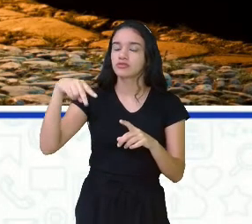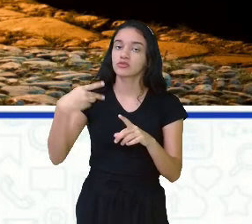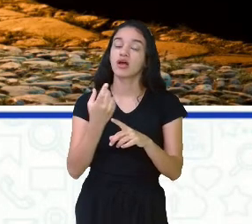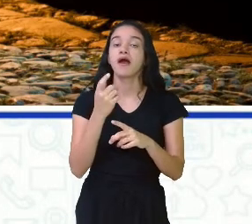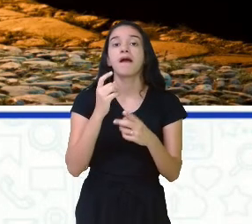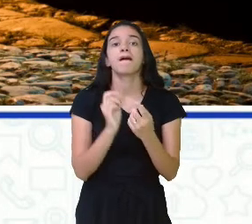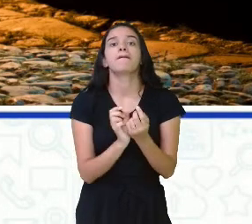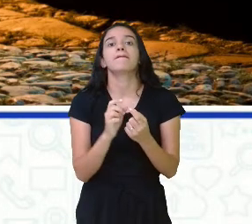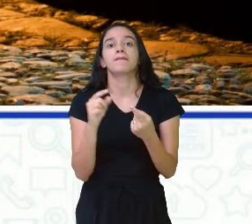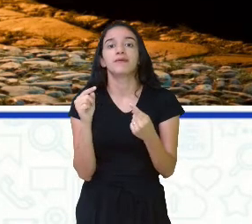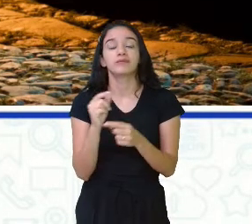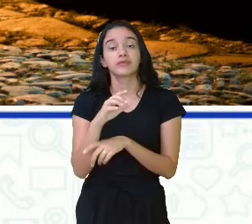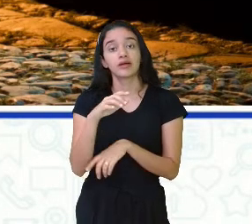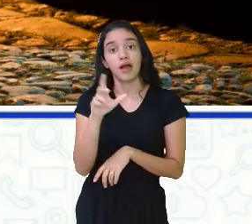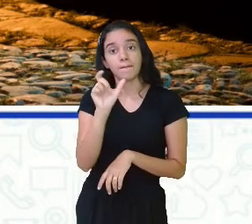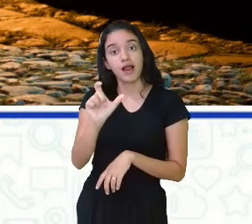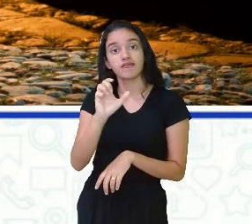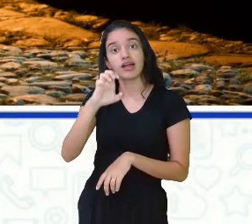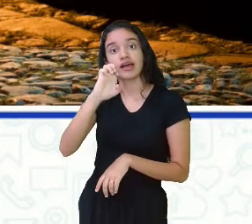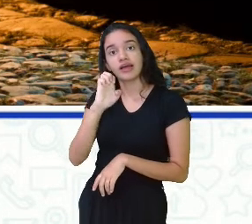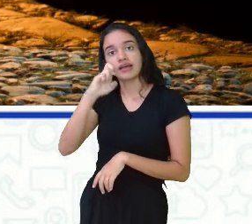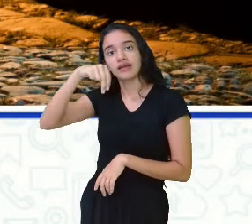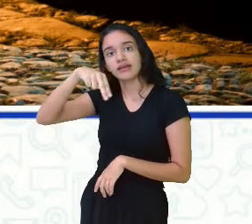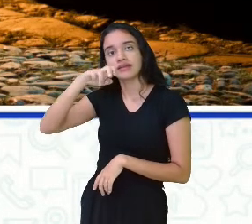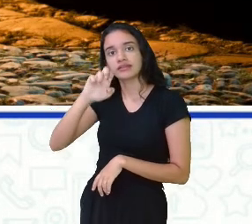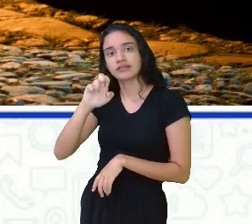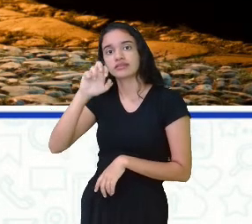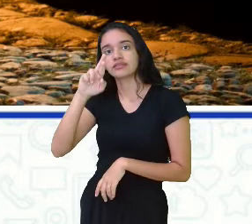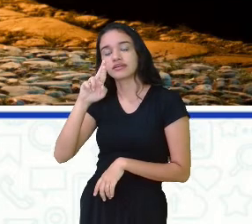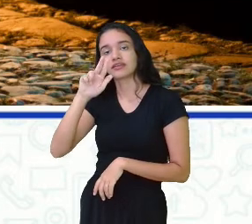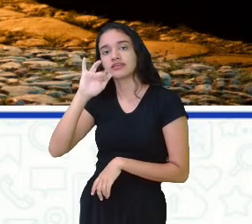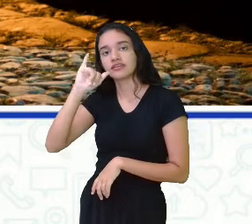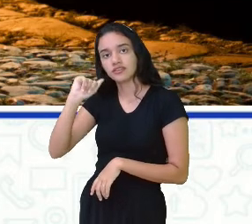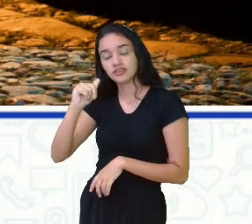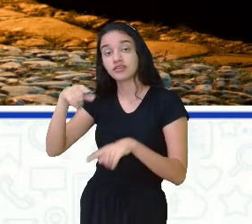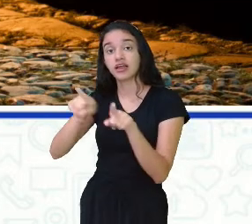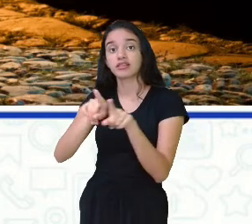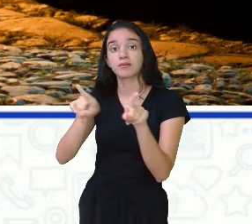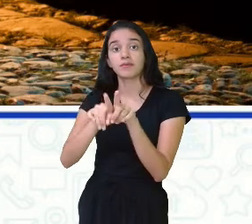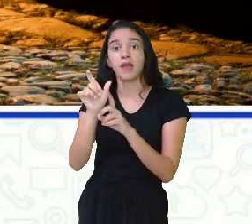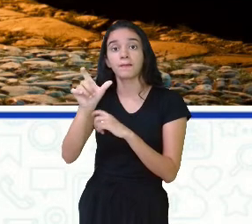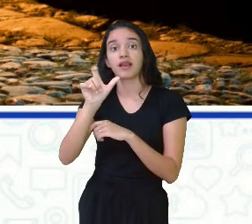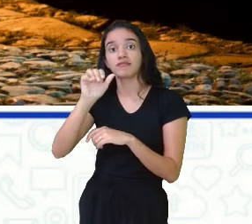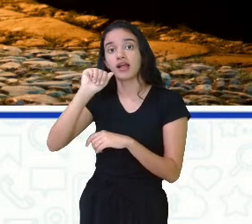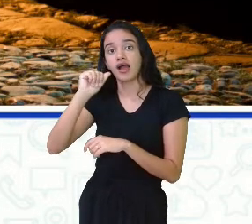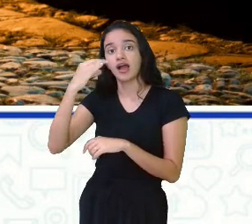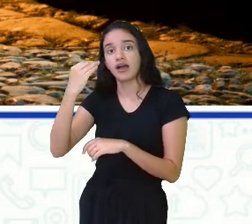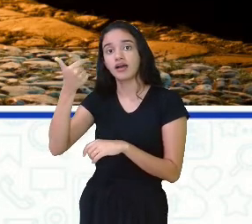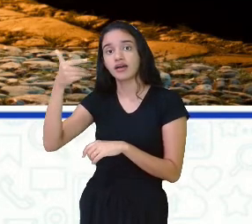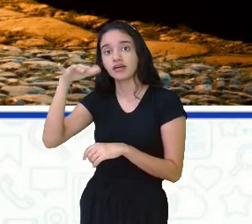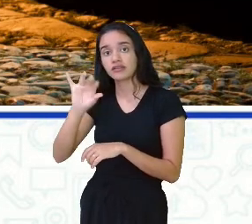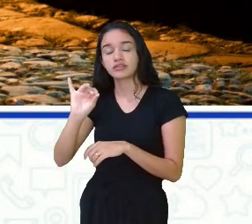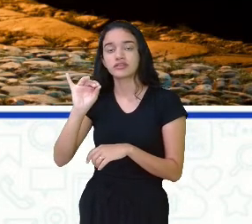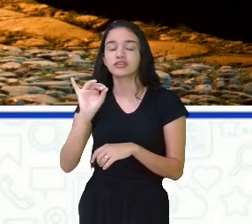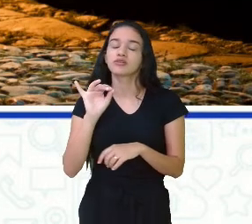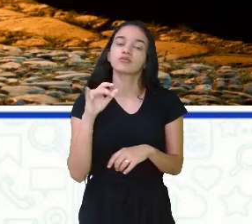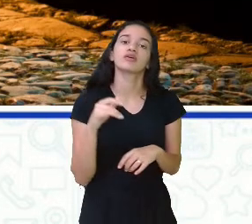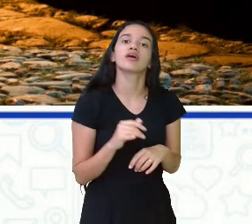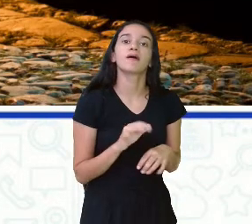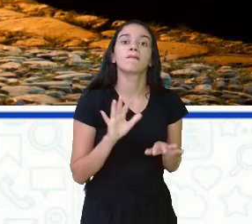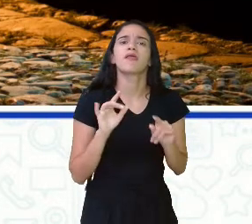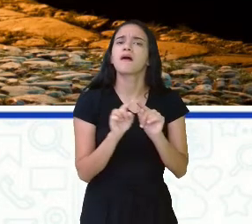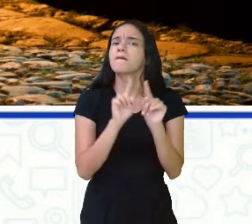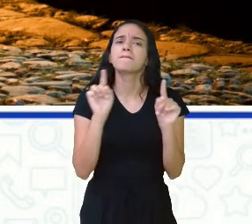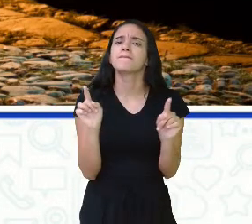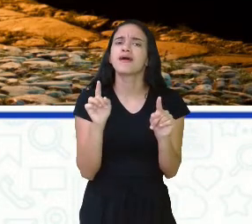palavra energia e a palavra ação. Exato. Né? Não existe movimento sem ação. Né?